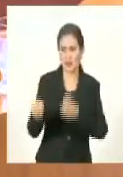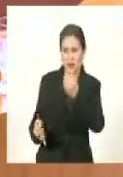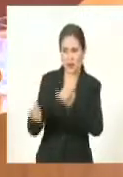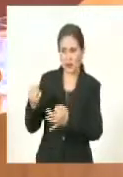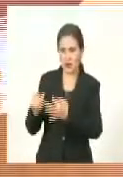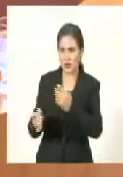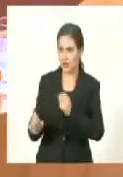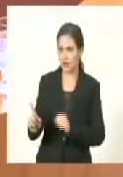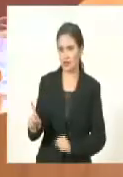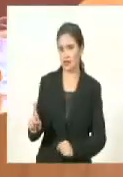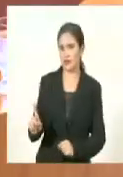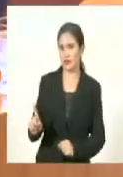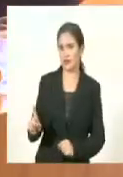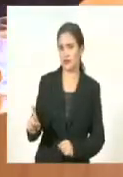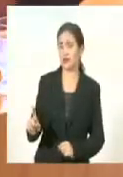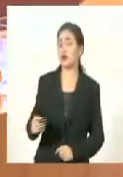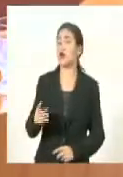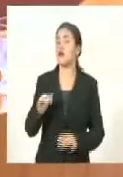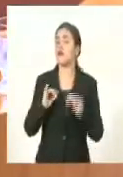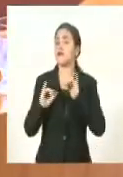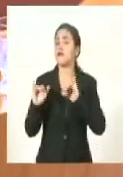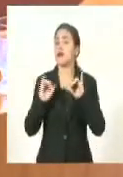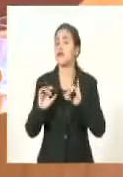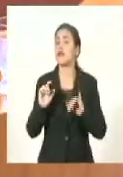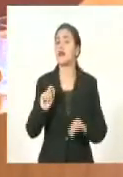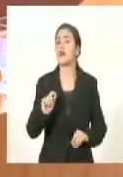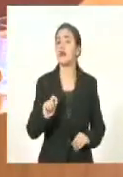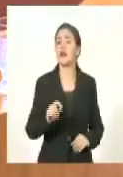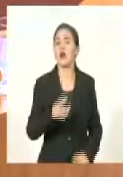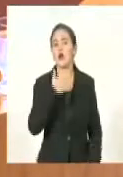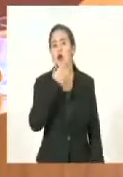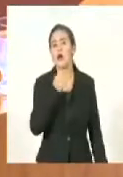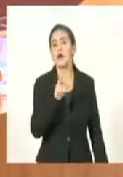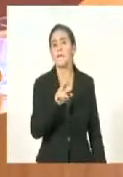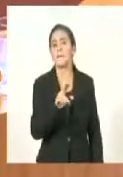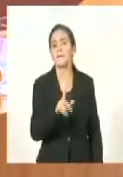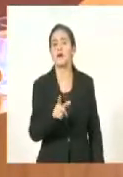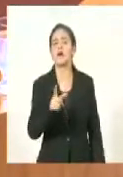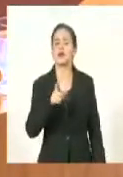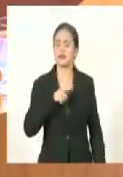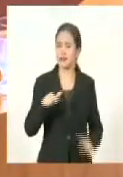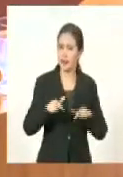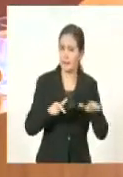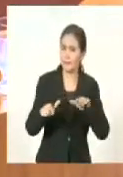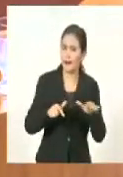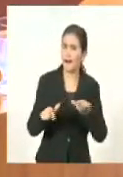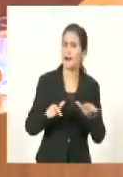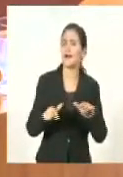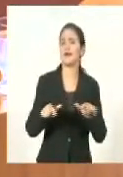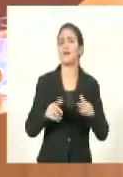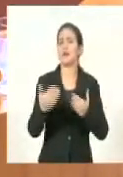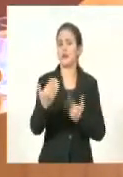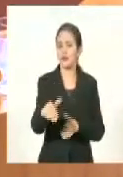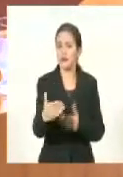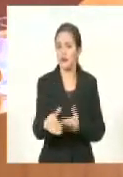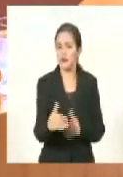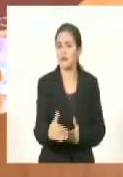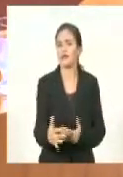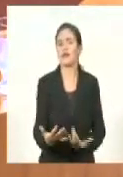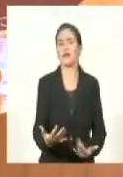tem uma carreira limpa e honrada, derivada de concurso público e de promoções por mérito. Difícil Sarney entender o que é